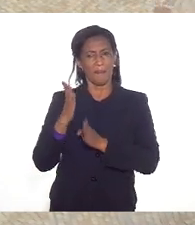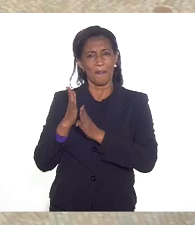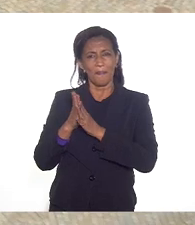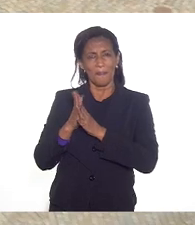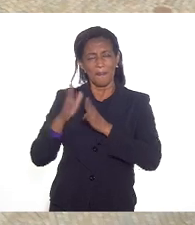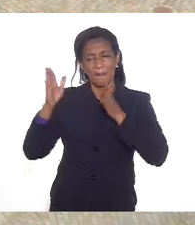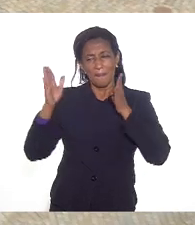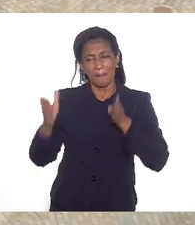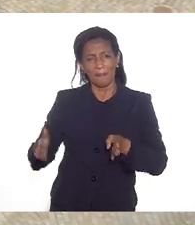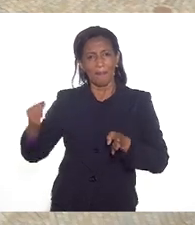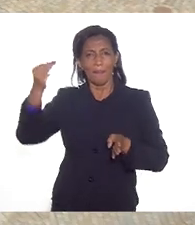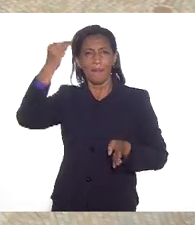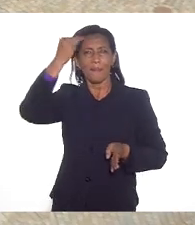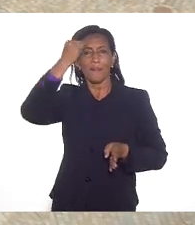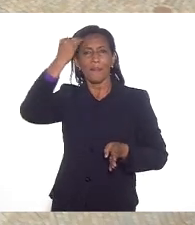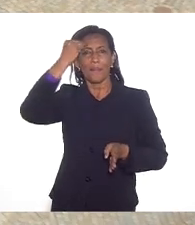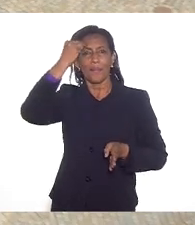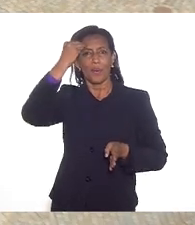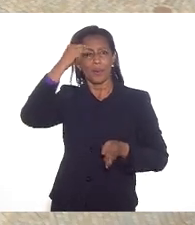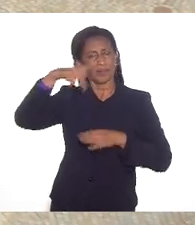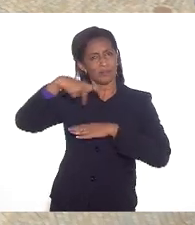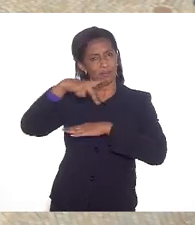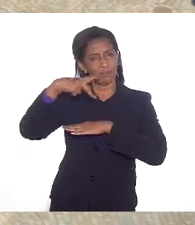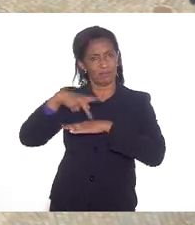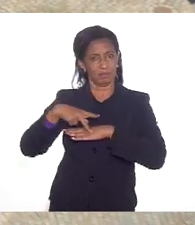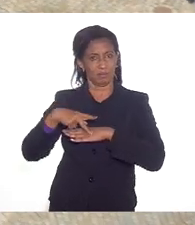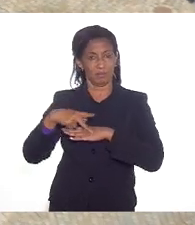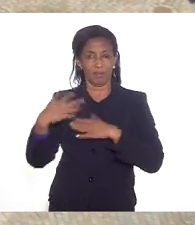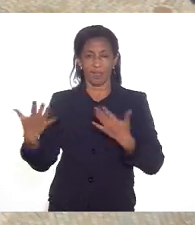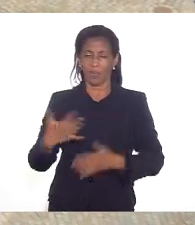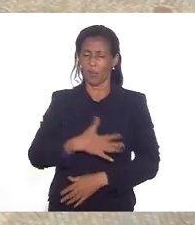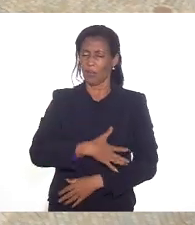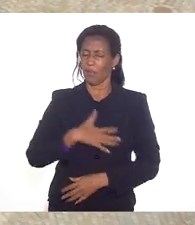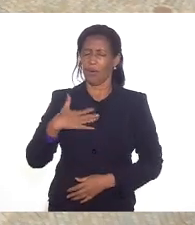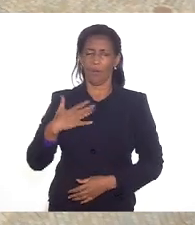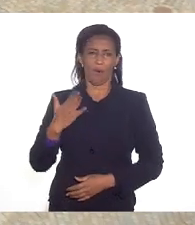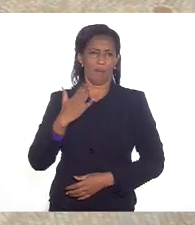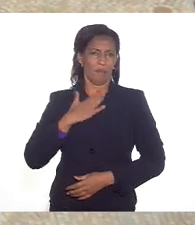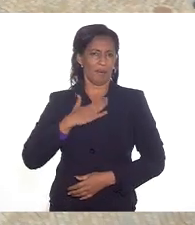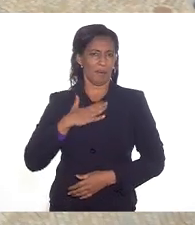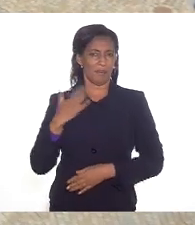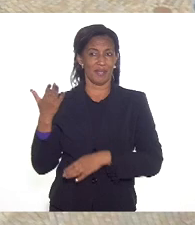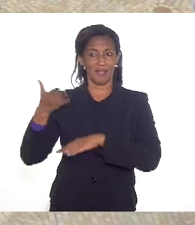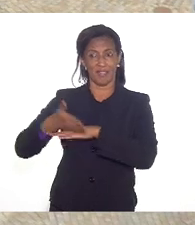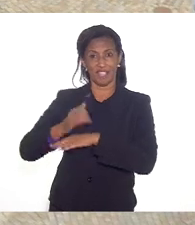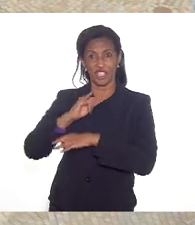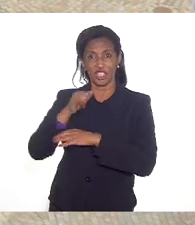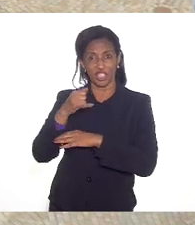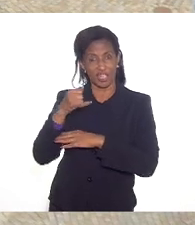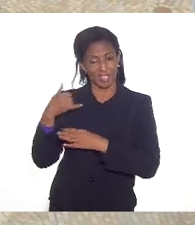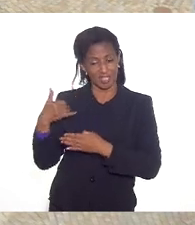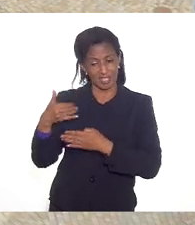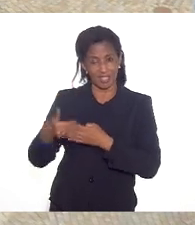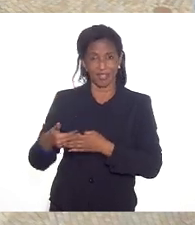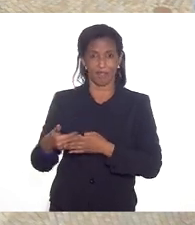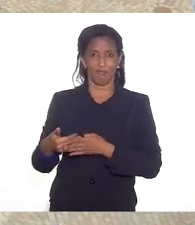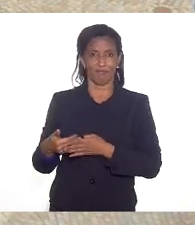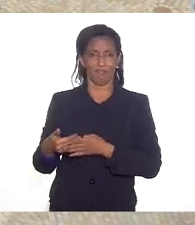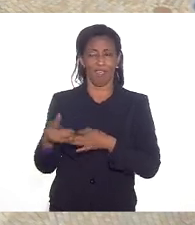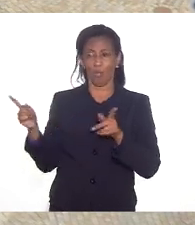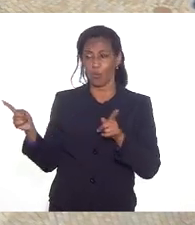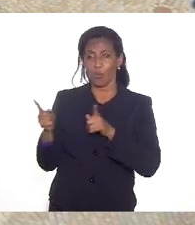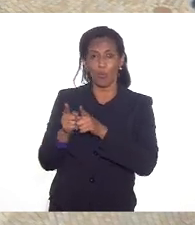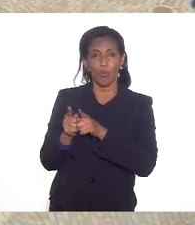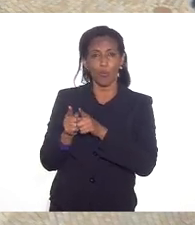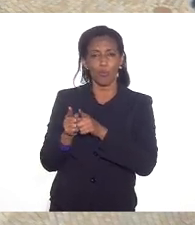parte da memória do nosso país então é uma honra para mim que assumiu o mandato em Janeiro ao mandato